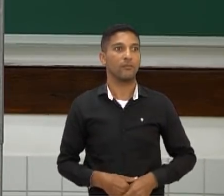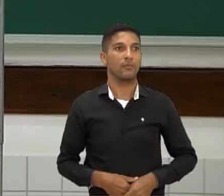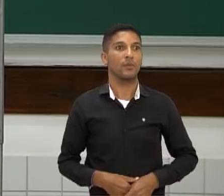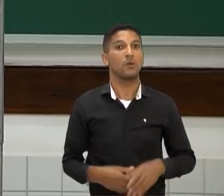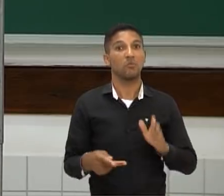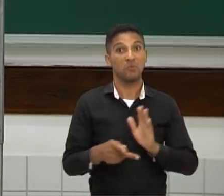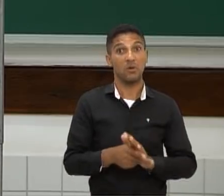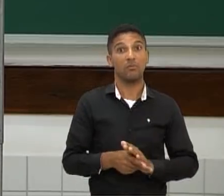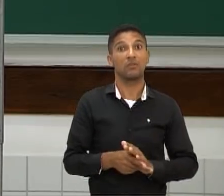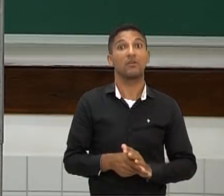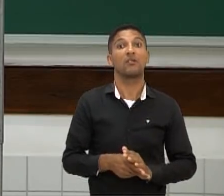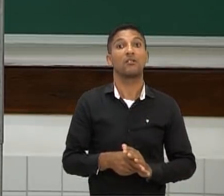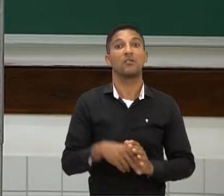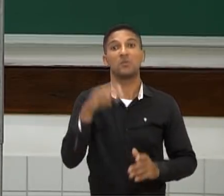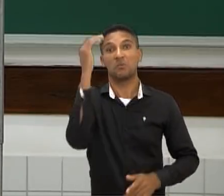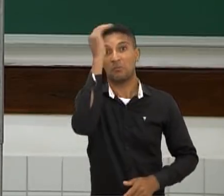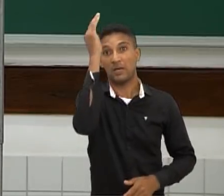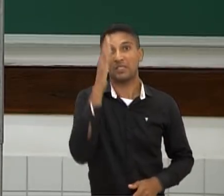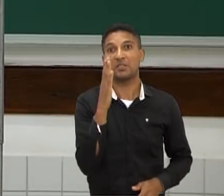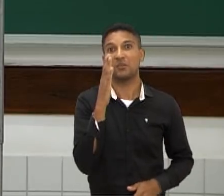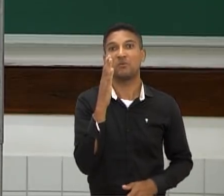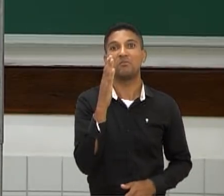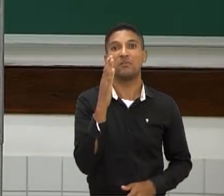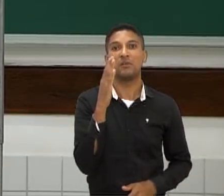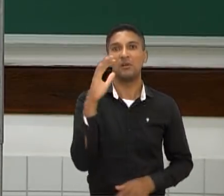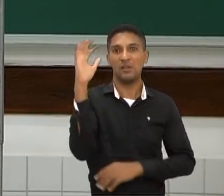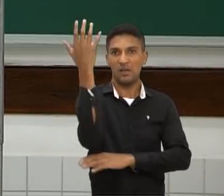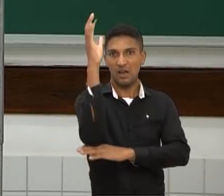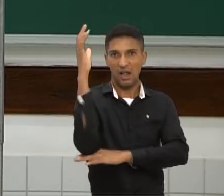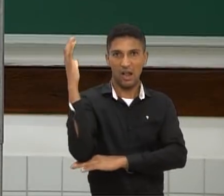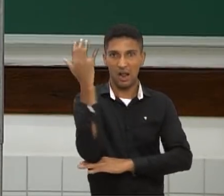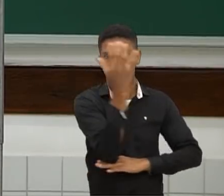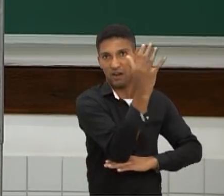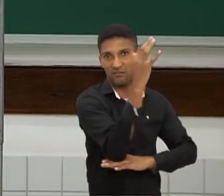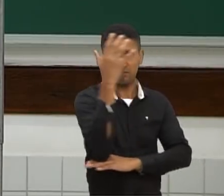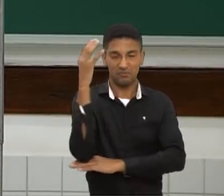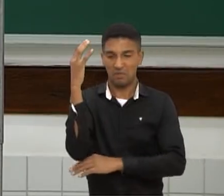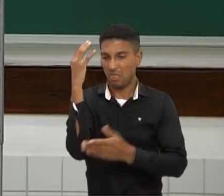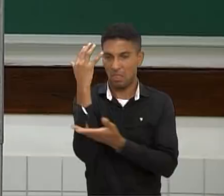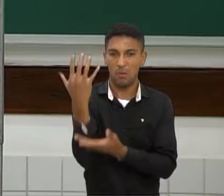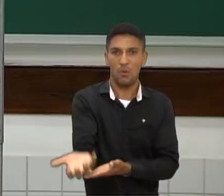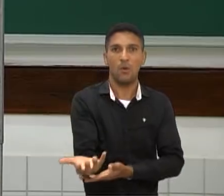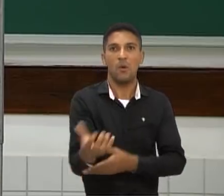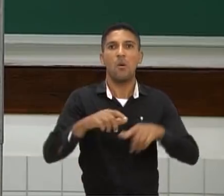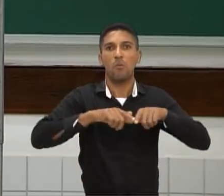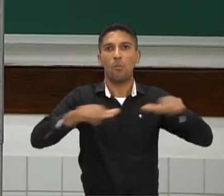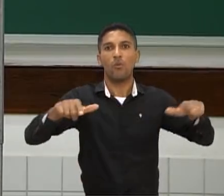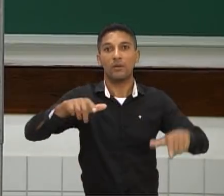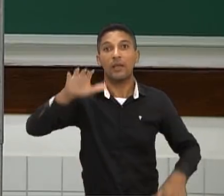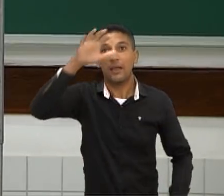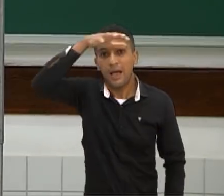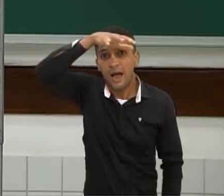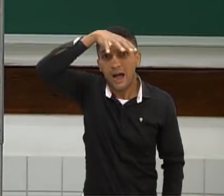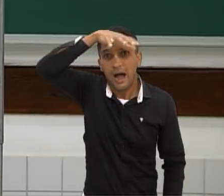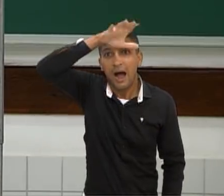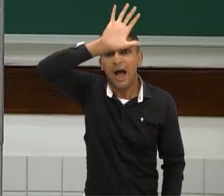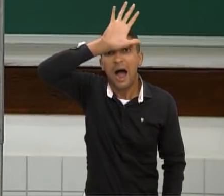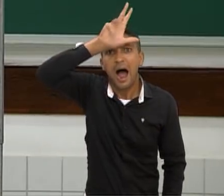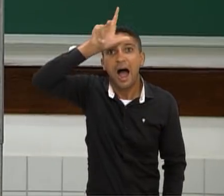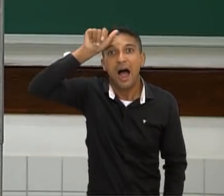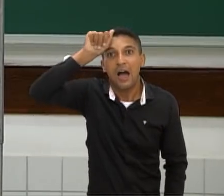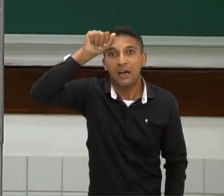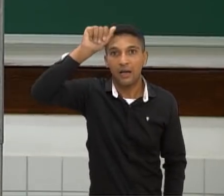que ocorreu essa devastação, esse desmatamento da floresta amazônica, por exemplo? E a